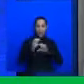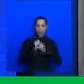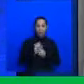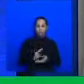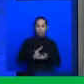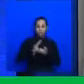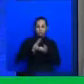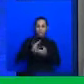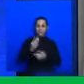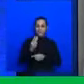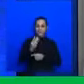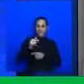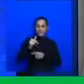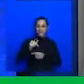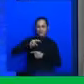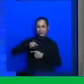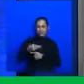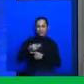acumulado em